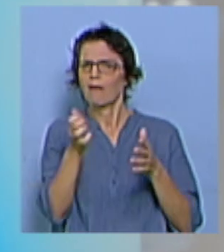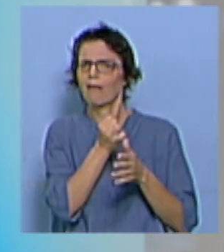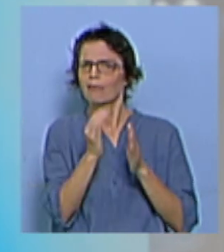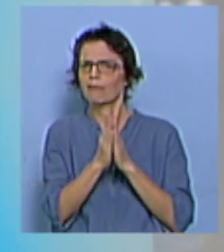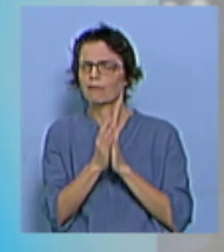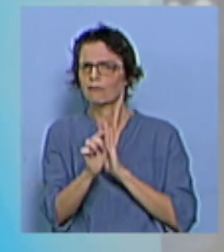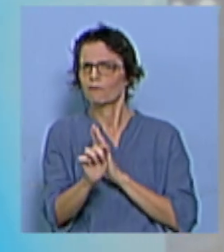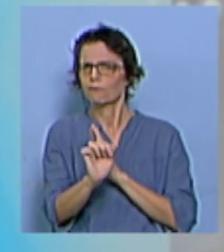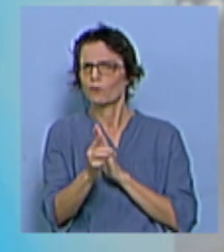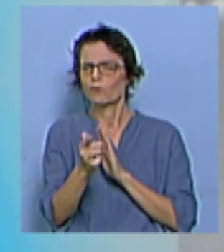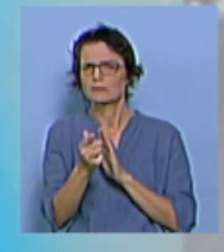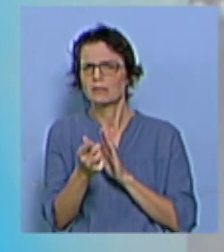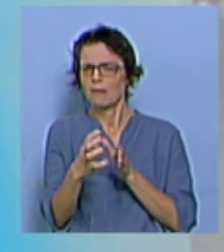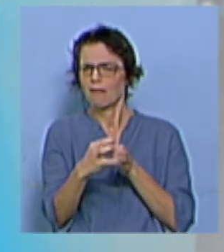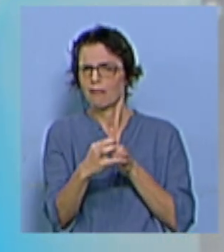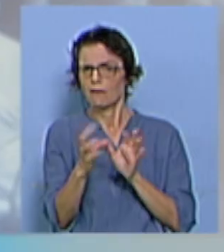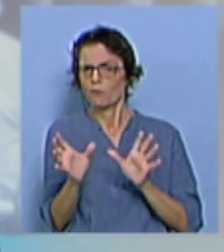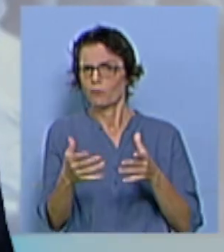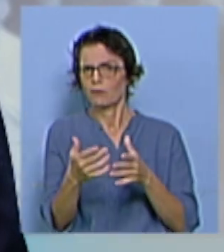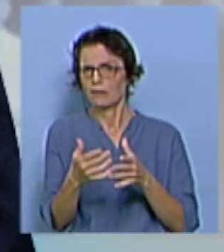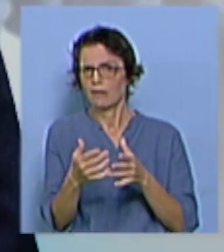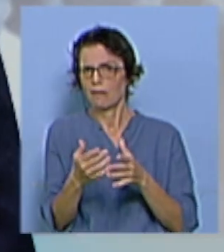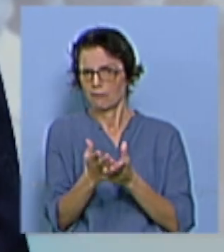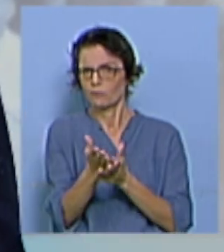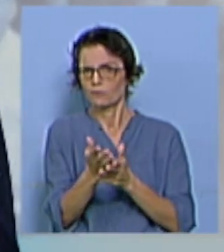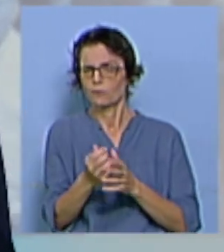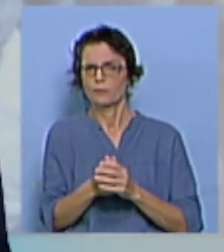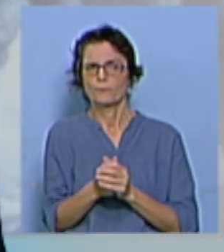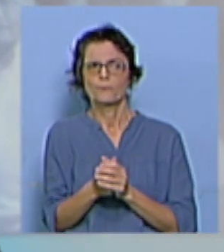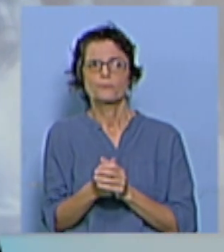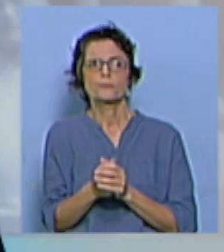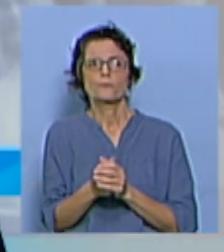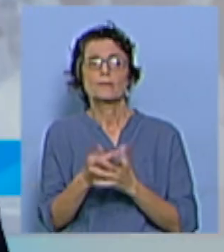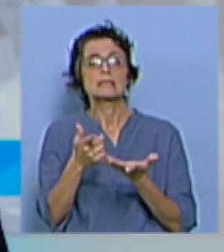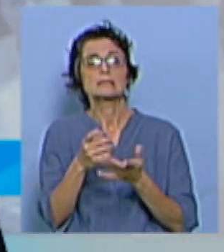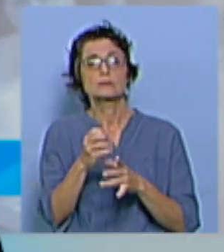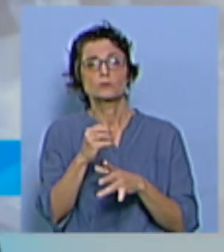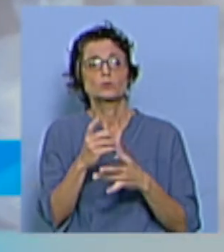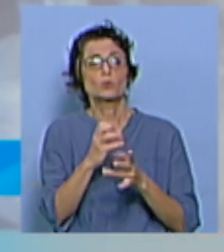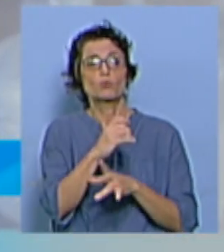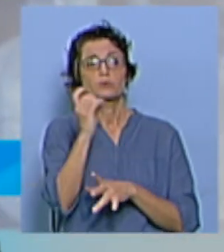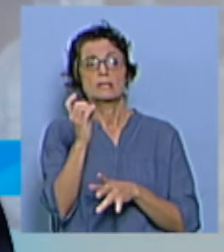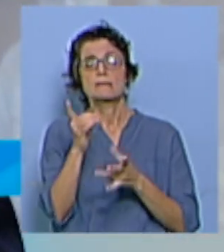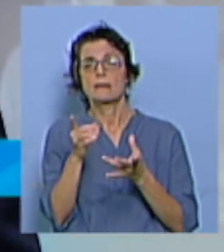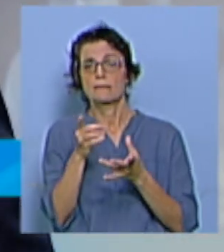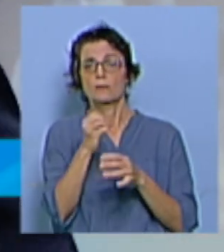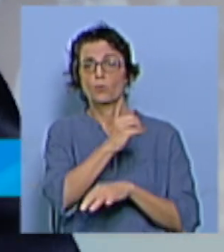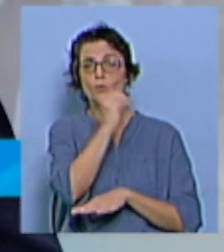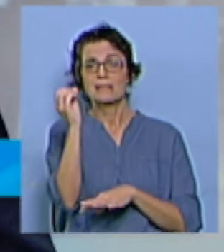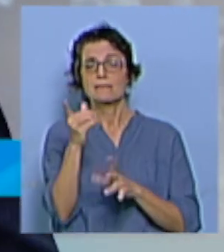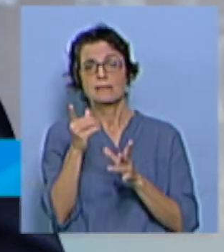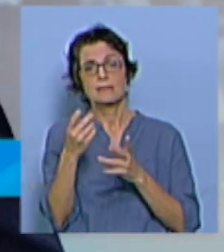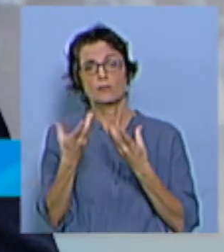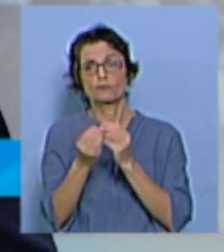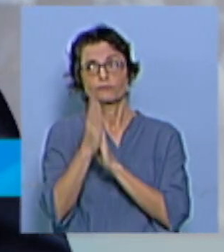a ligação à comunidade? Bem, o Sunset com Deus não é propriamente uma novidade absoluta deste